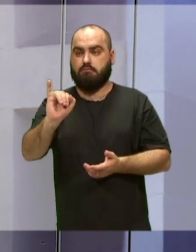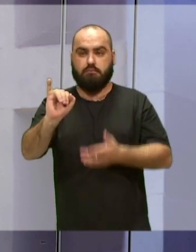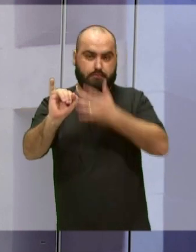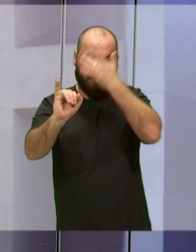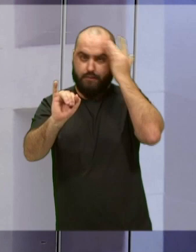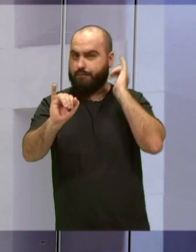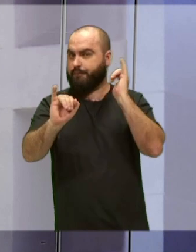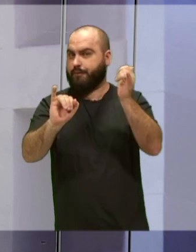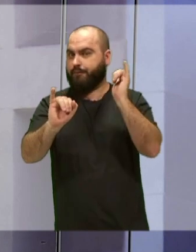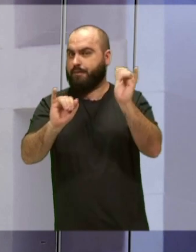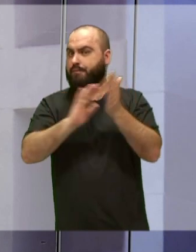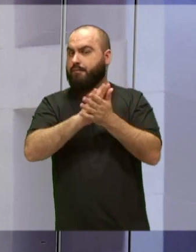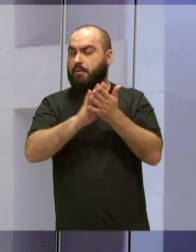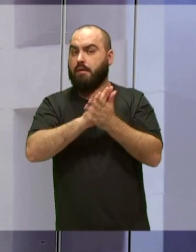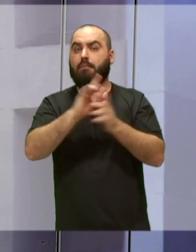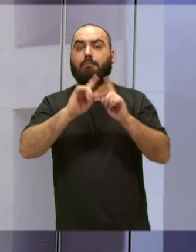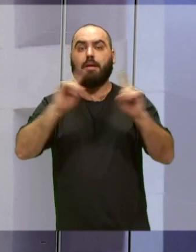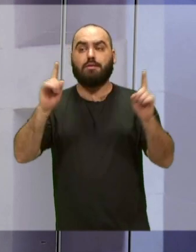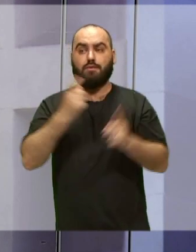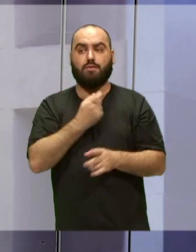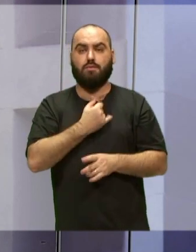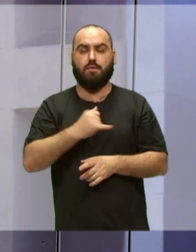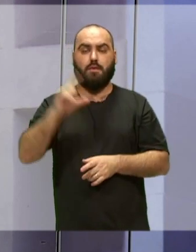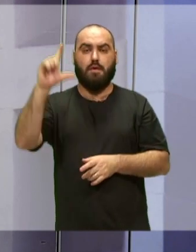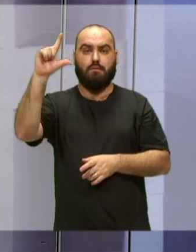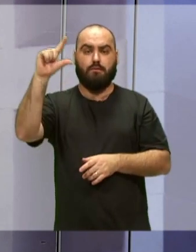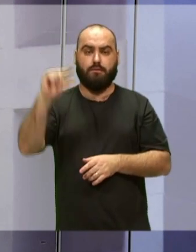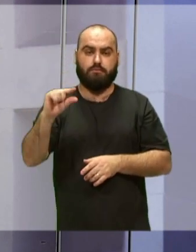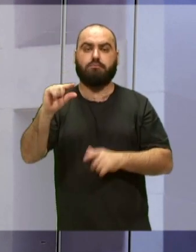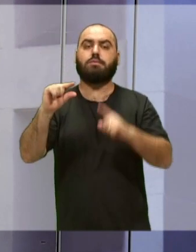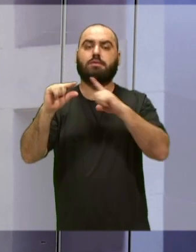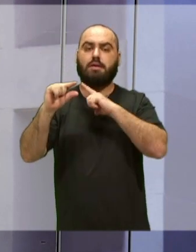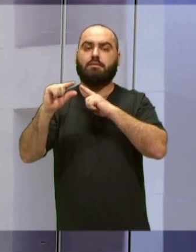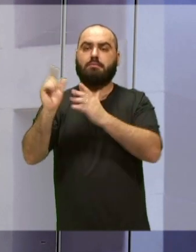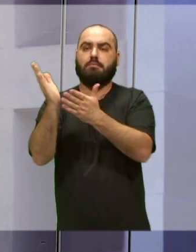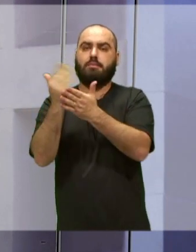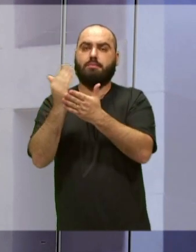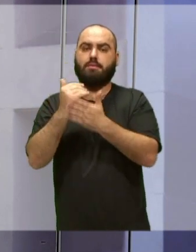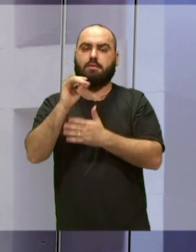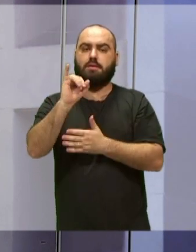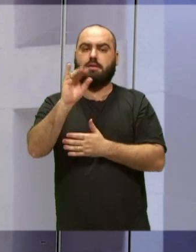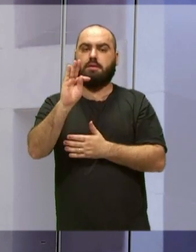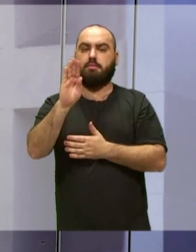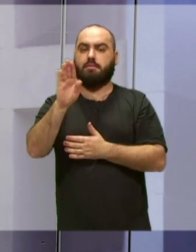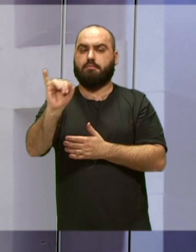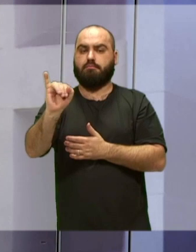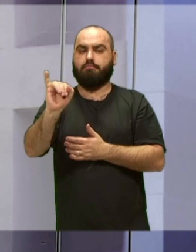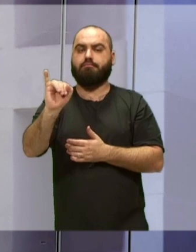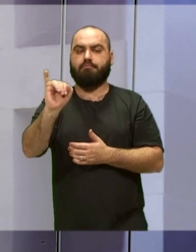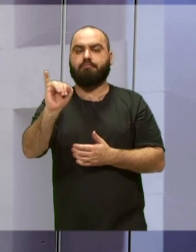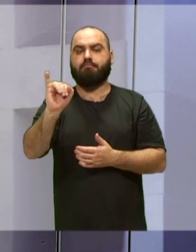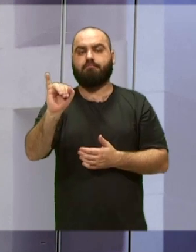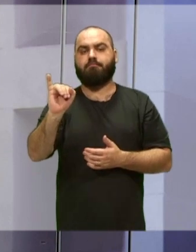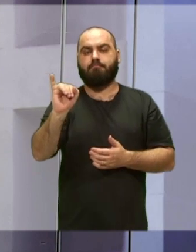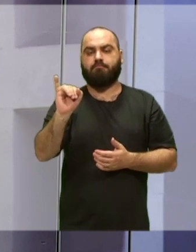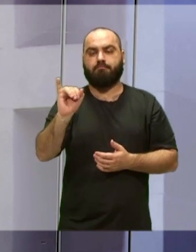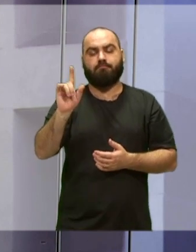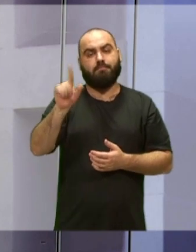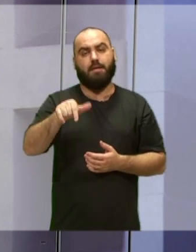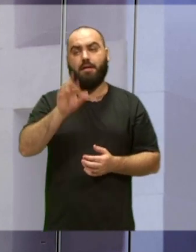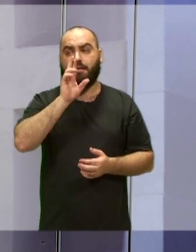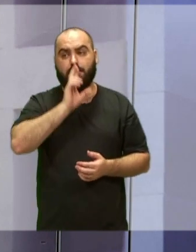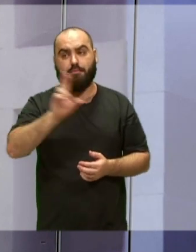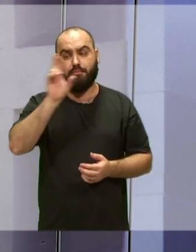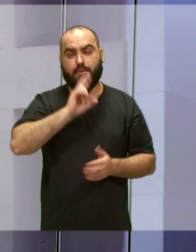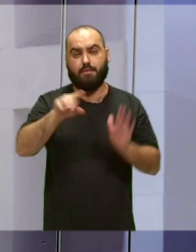infelizmente teve uma diminuição na na na arrecadação do ITBI é um é um sinalizador negativo